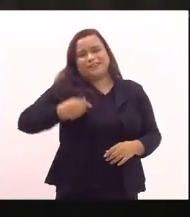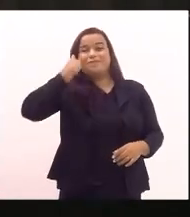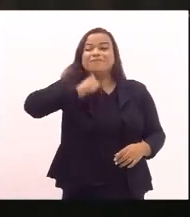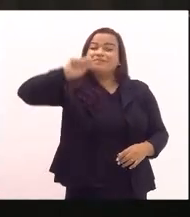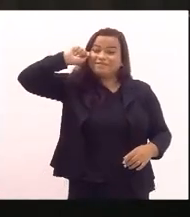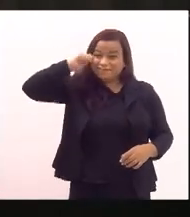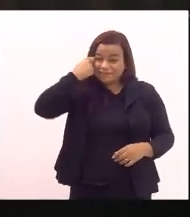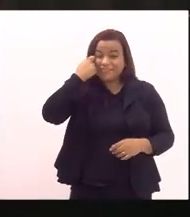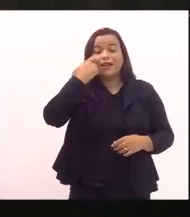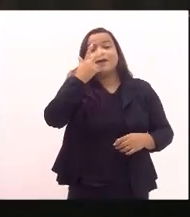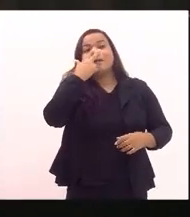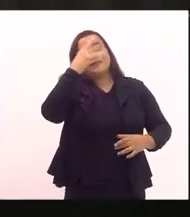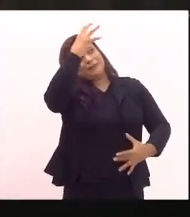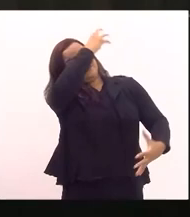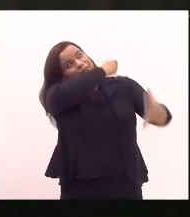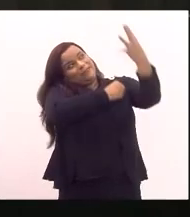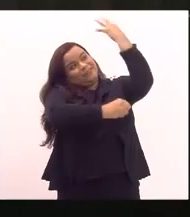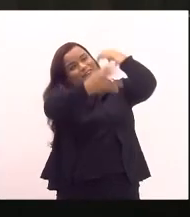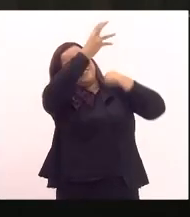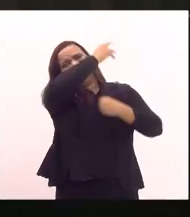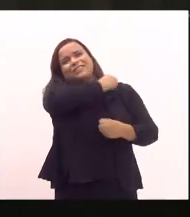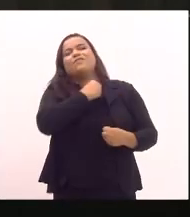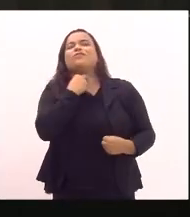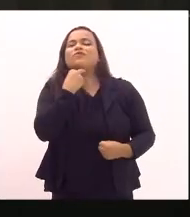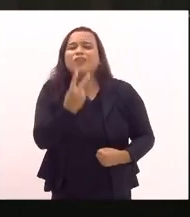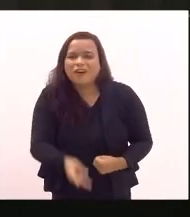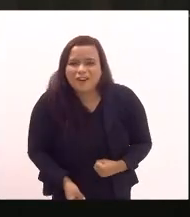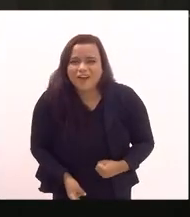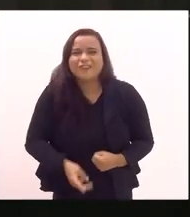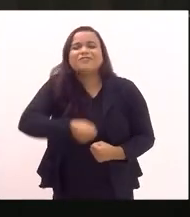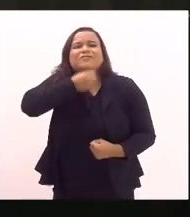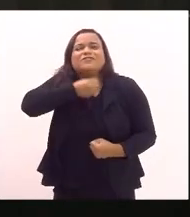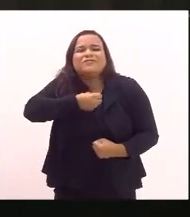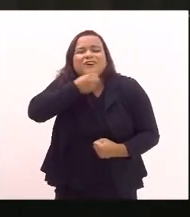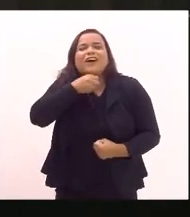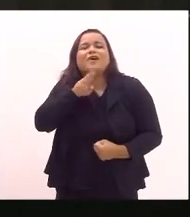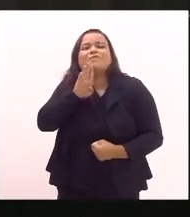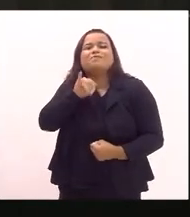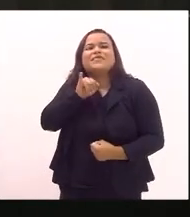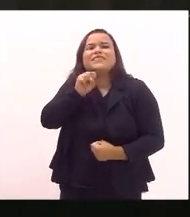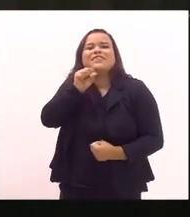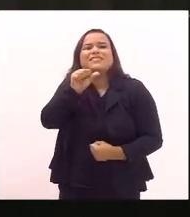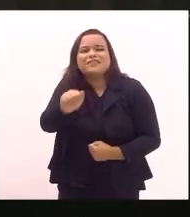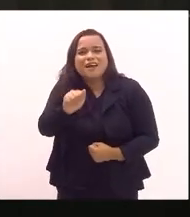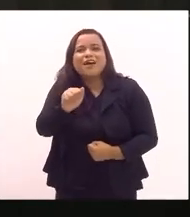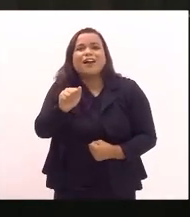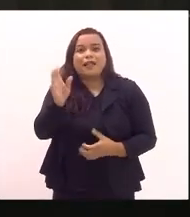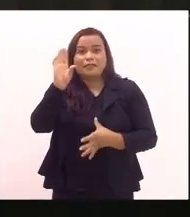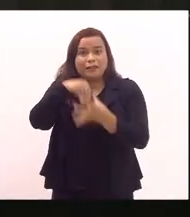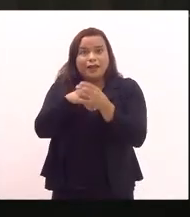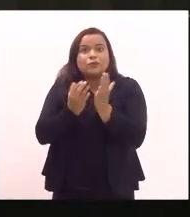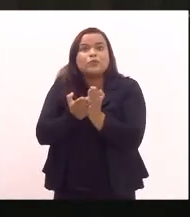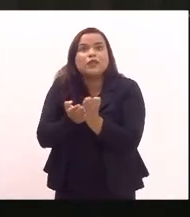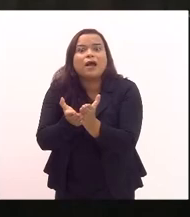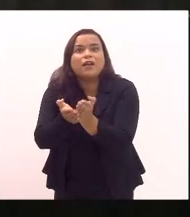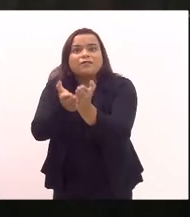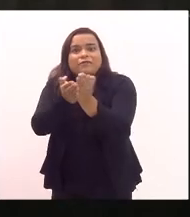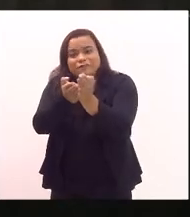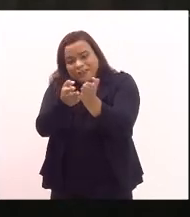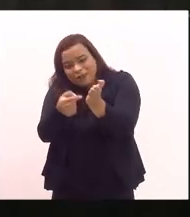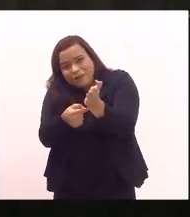das nossas bisavós nos porões dos navios né que rasgavam as suas vestes e